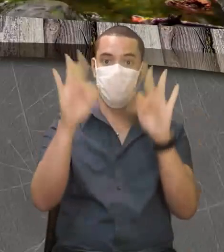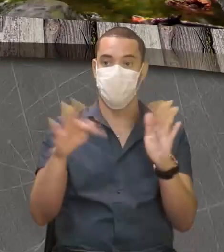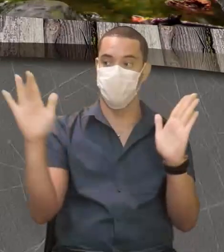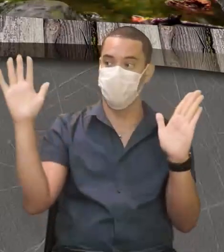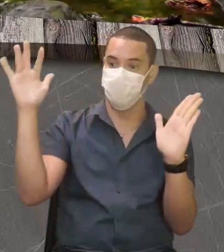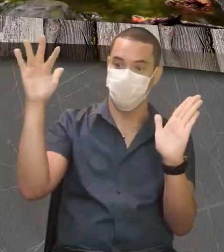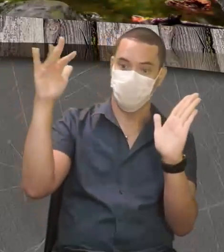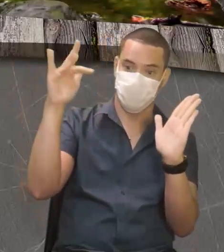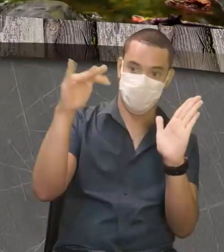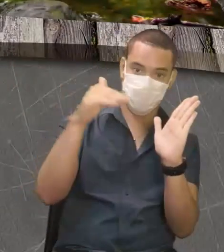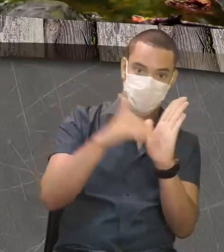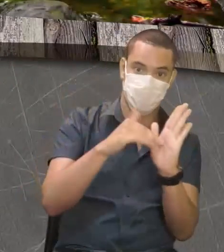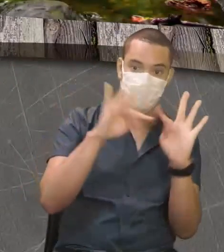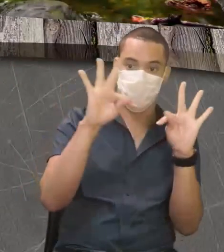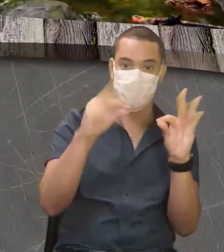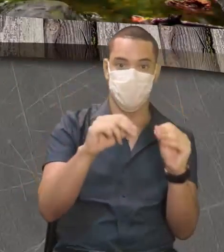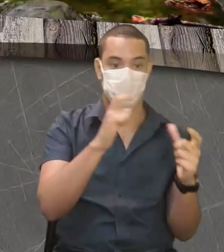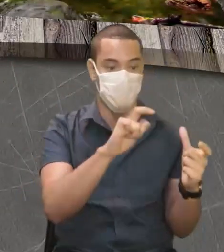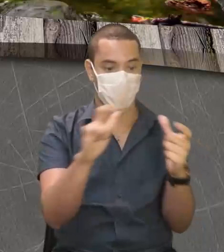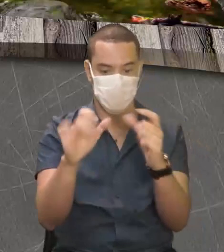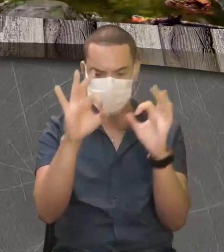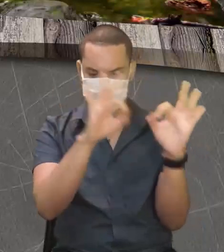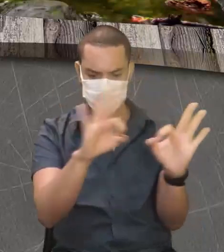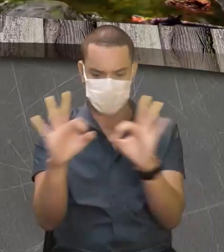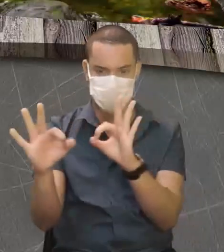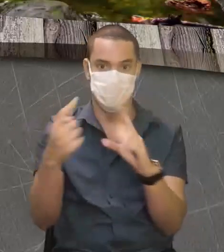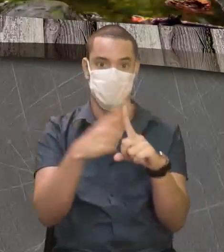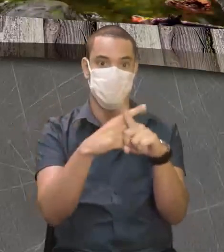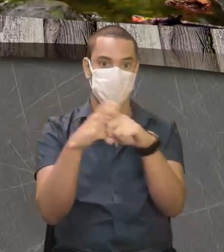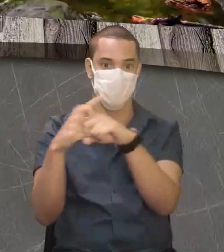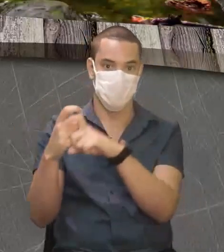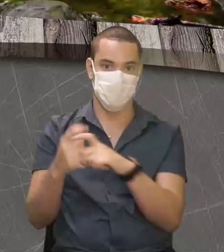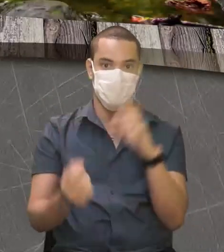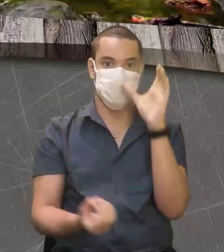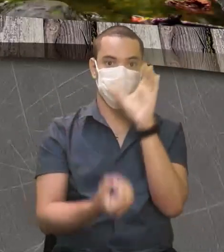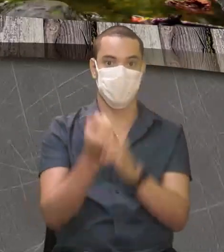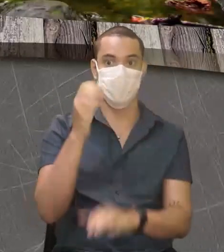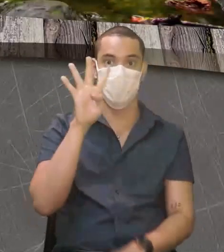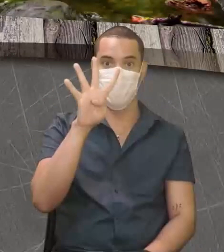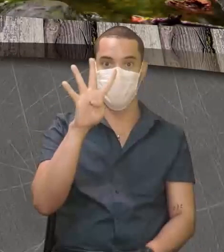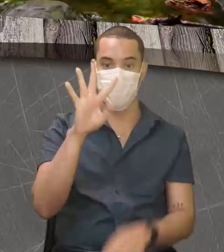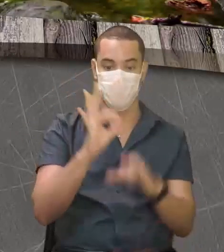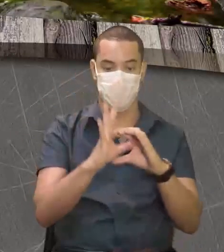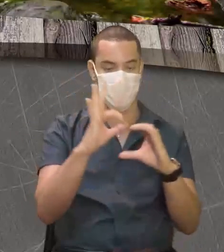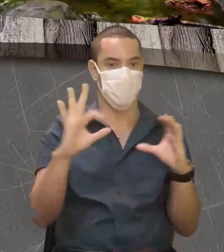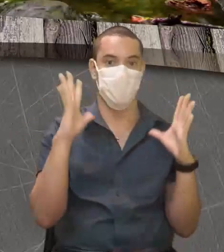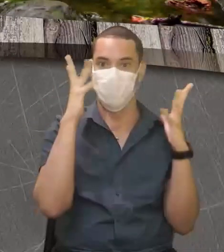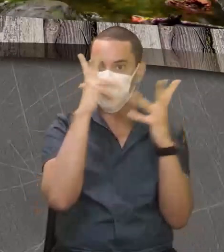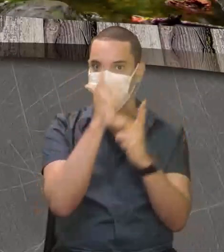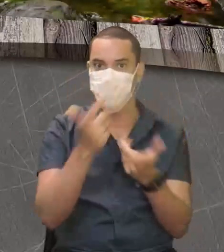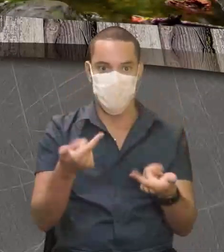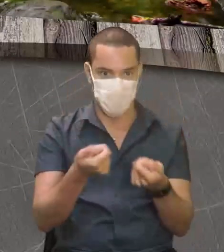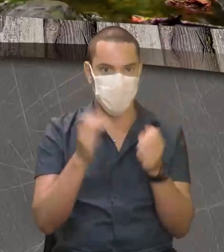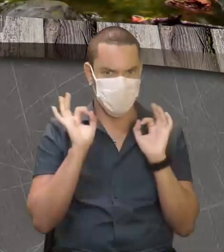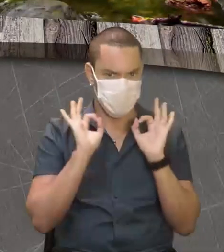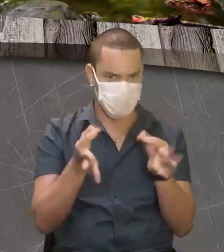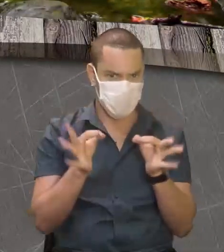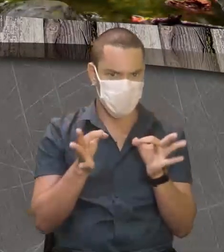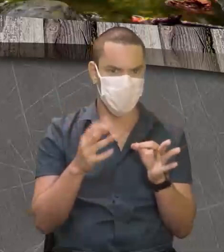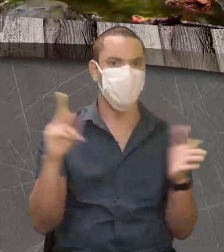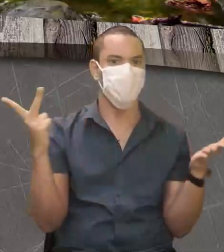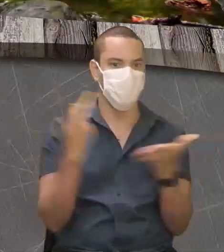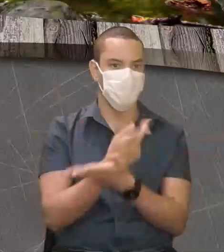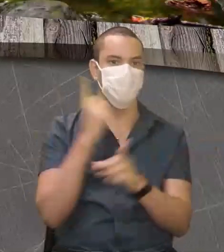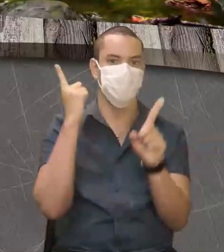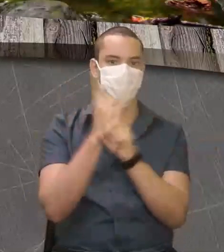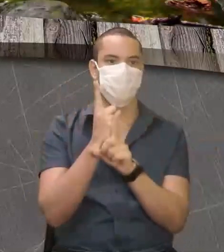finaliza tudo, todo mundo nos seus lugares, todos os cromossomos nos seus lugares para formar os 4 gametas bonitinhos, maravilhosos. Certo? Para que ocorram